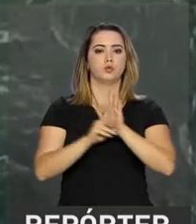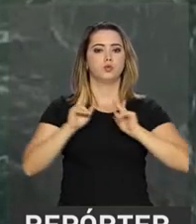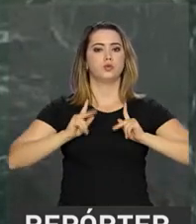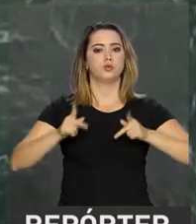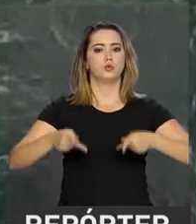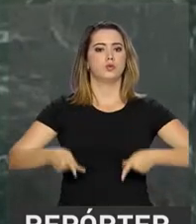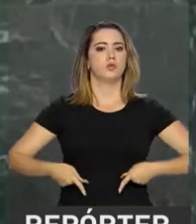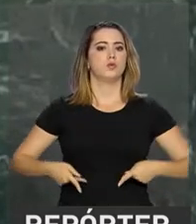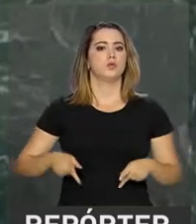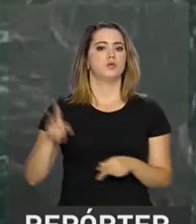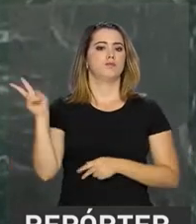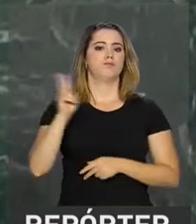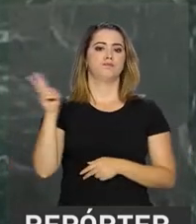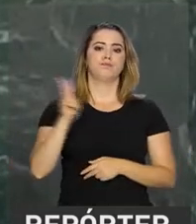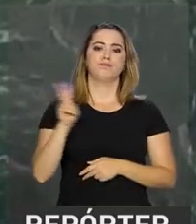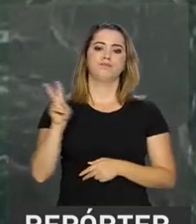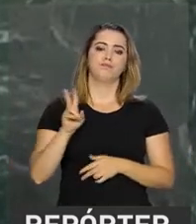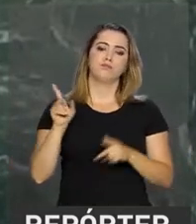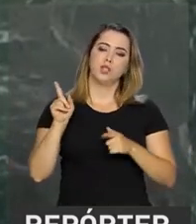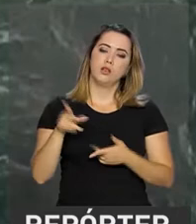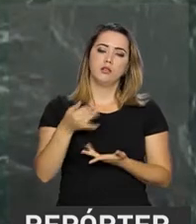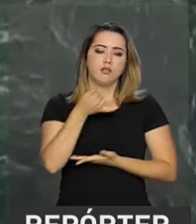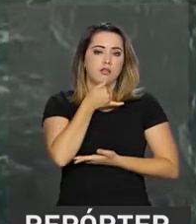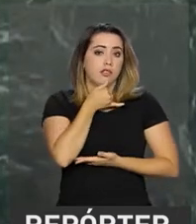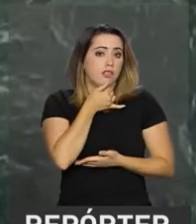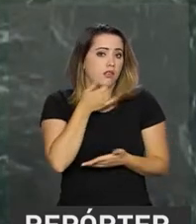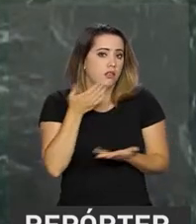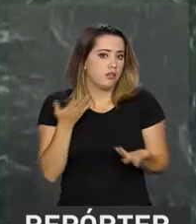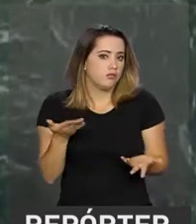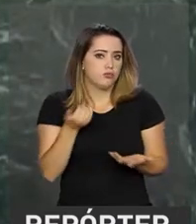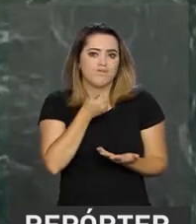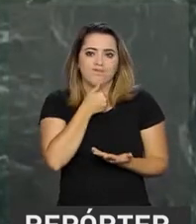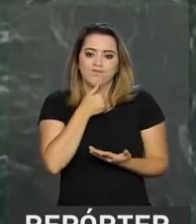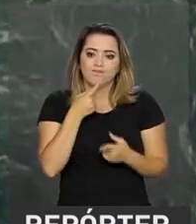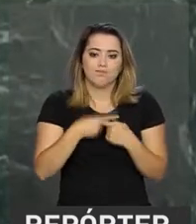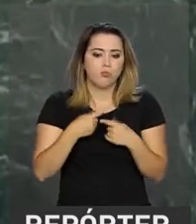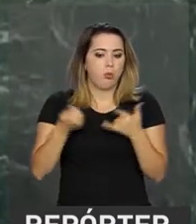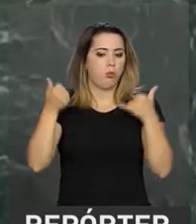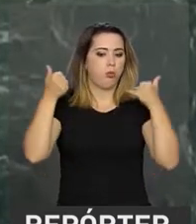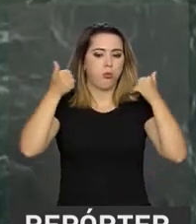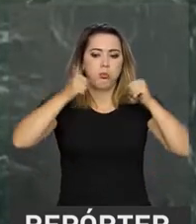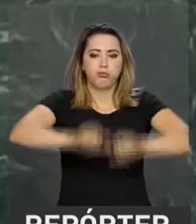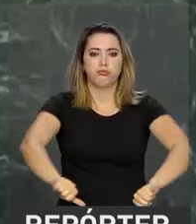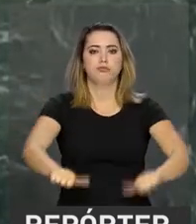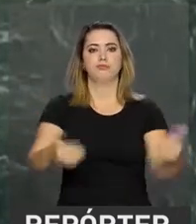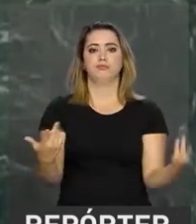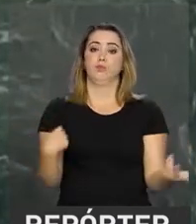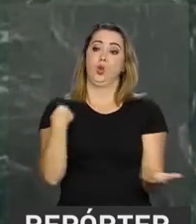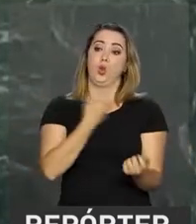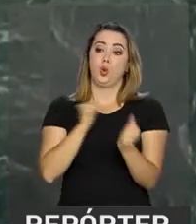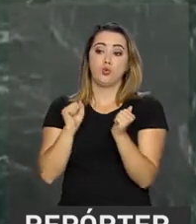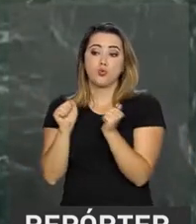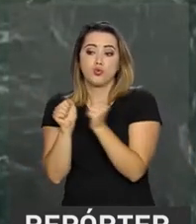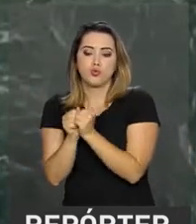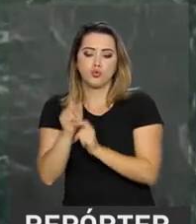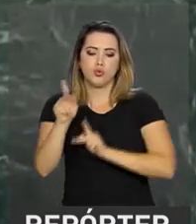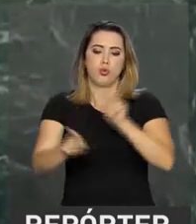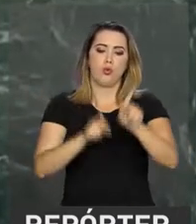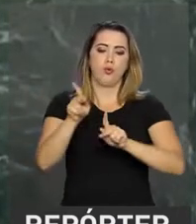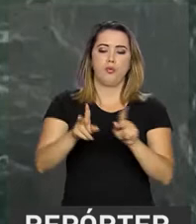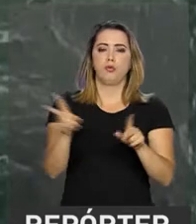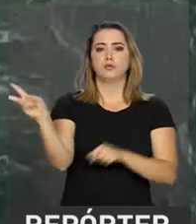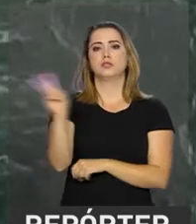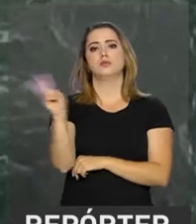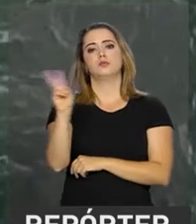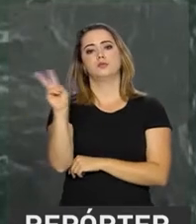Venezuela, lamentavelmente, continua a deteriorar-se. Estamos ao lado do povo venezuelano, a